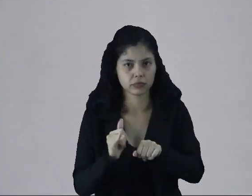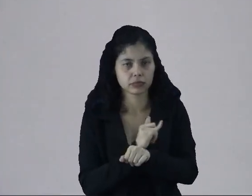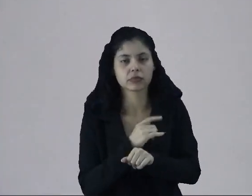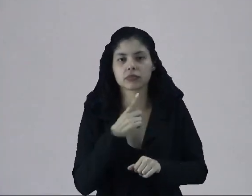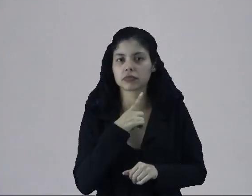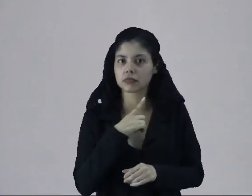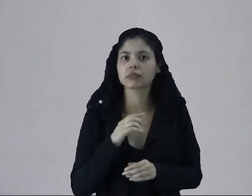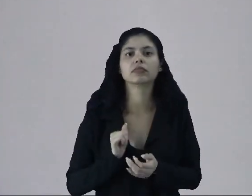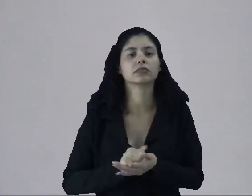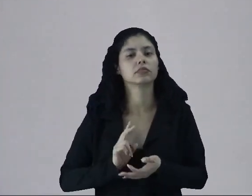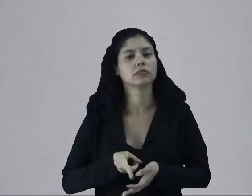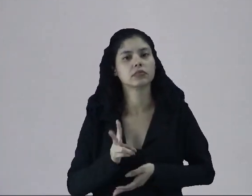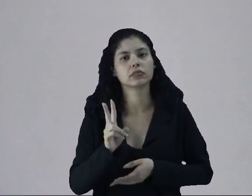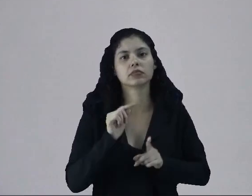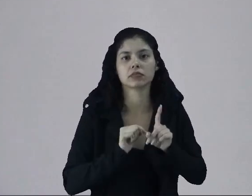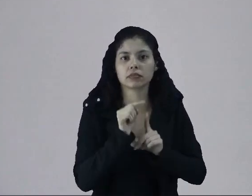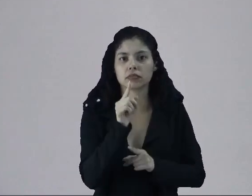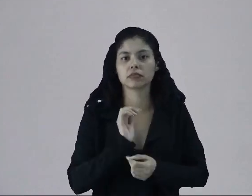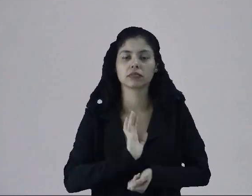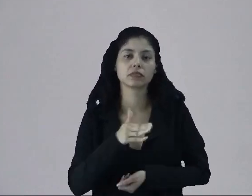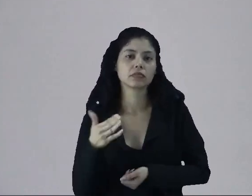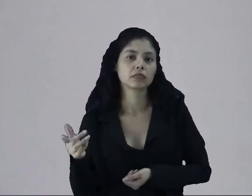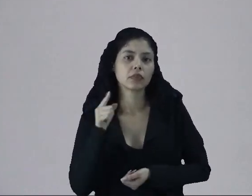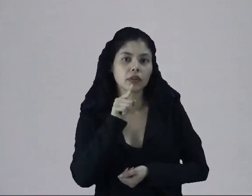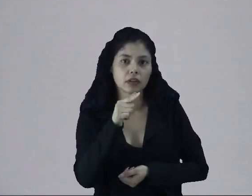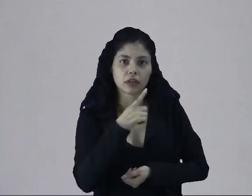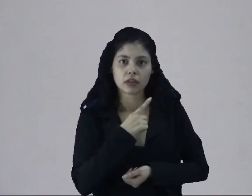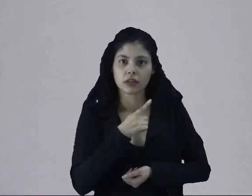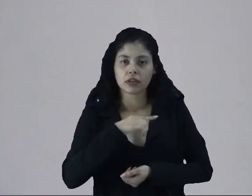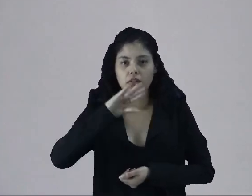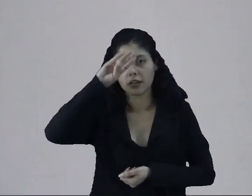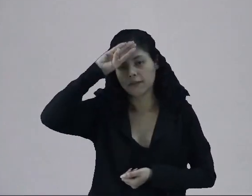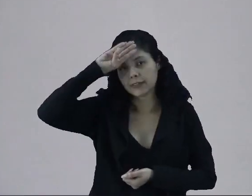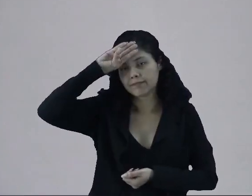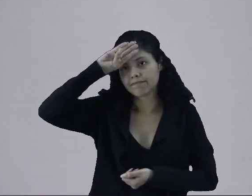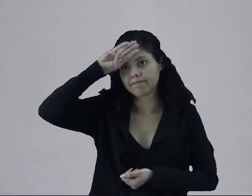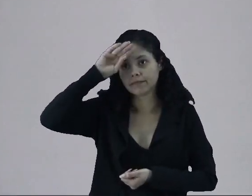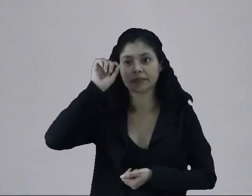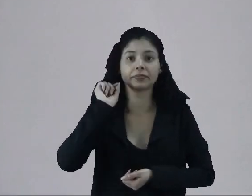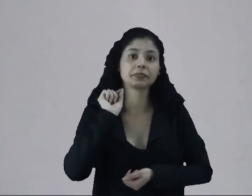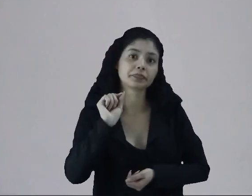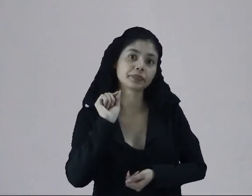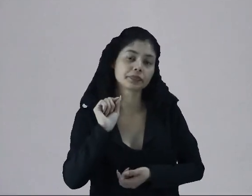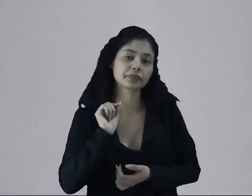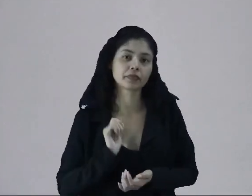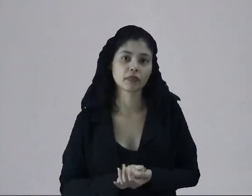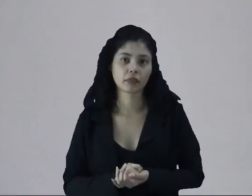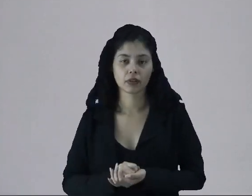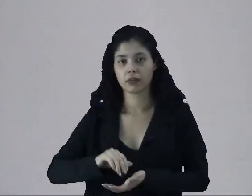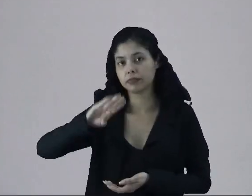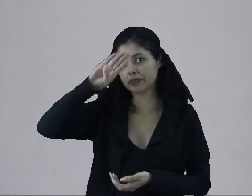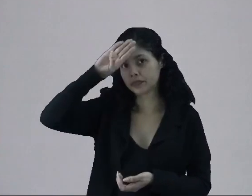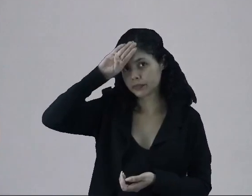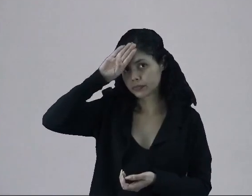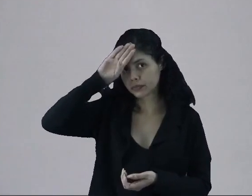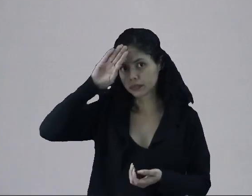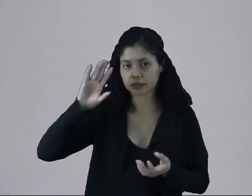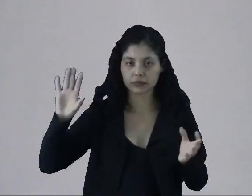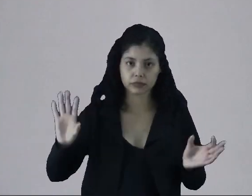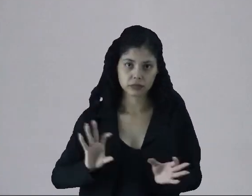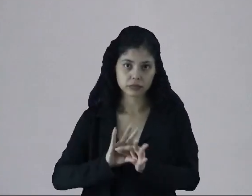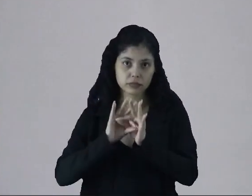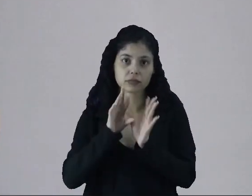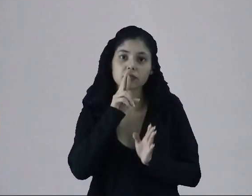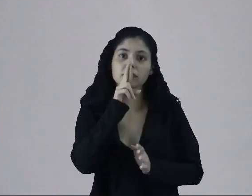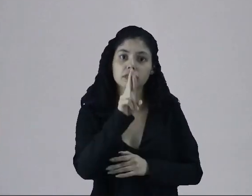para se manter a temperatura. E quando você tem febre, o que é aquilo? Geralmente, a febre está associada a uma